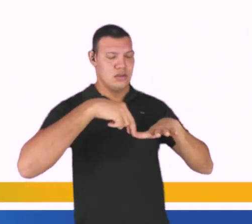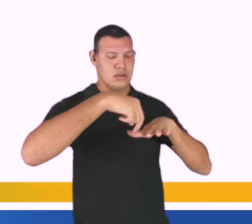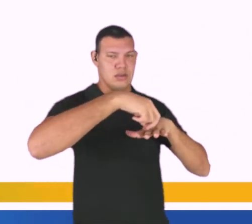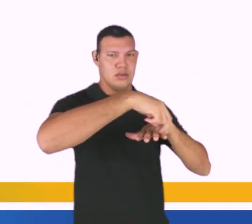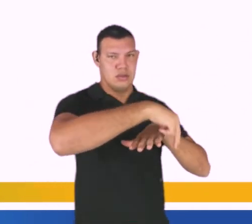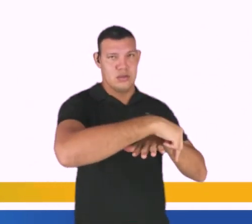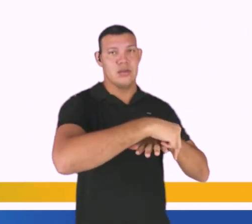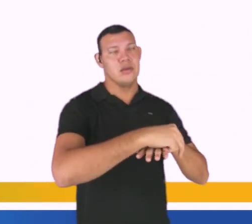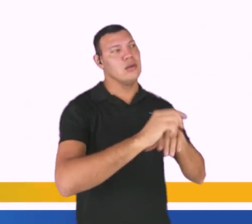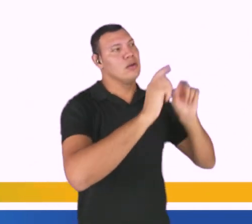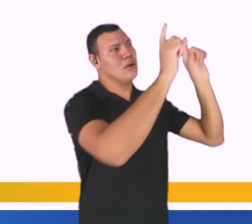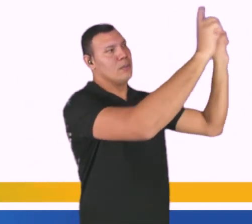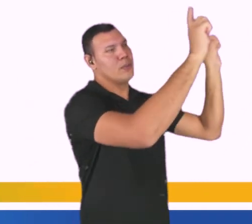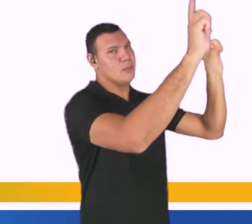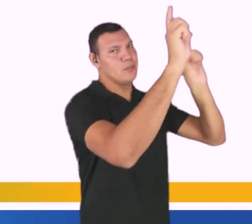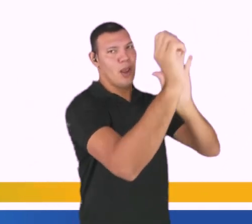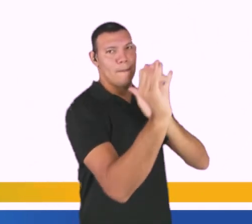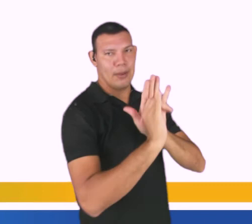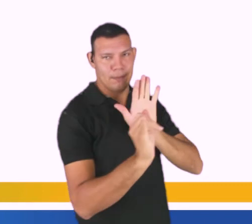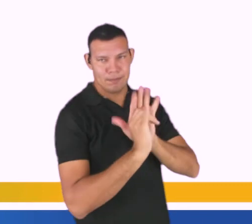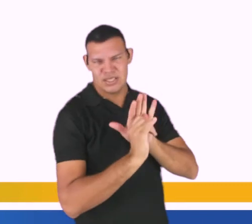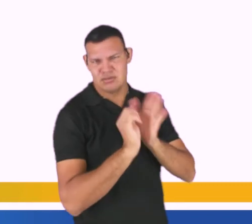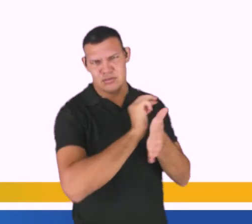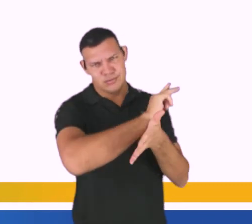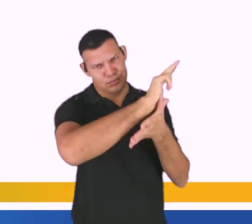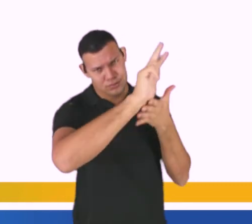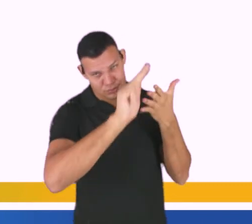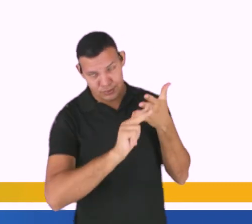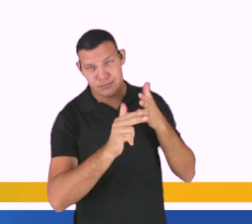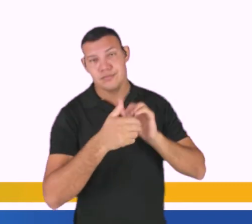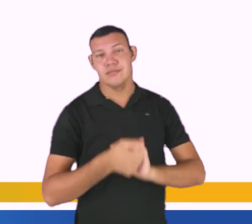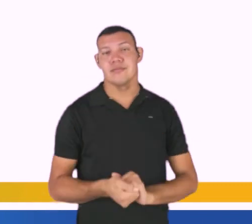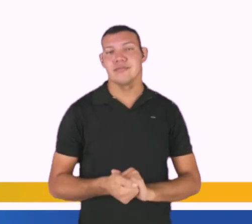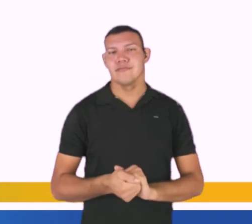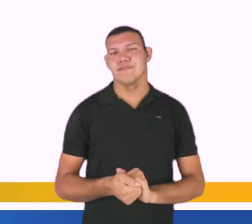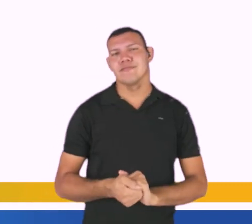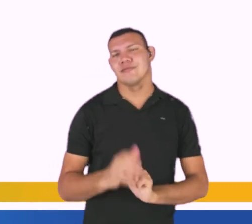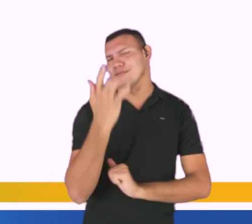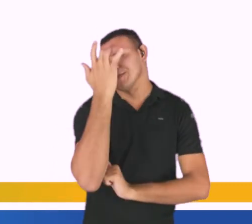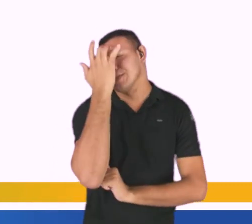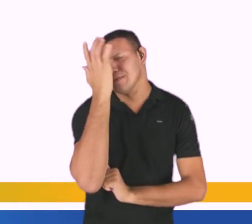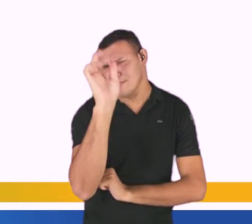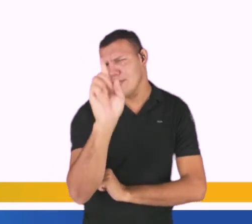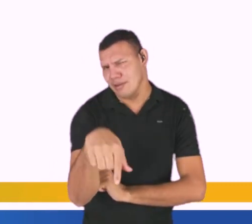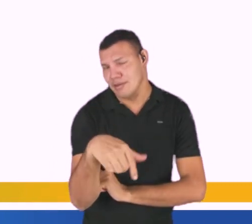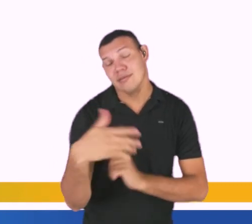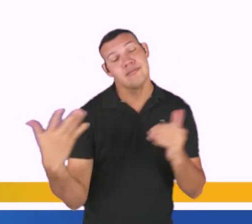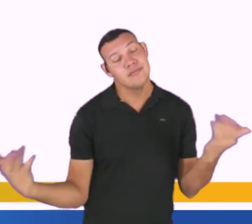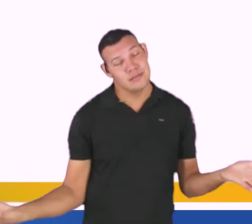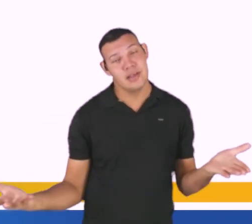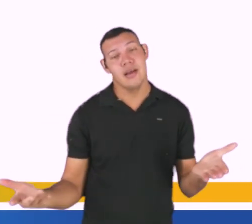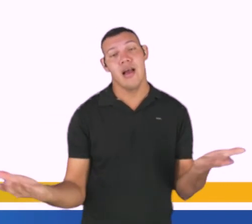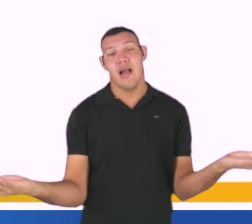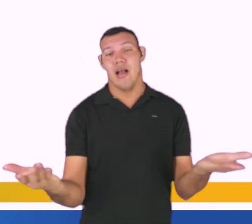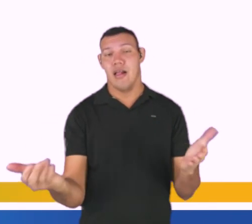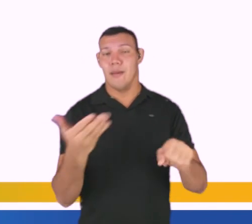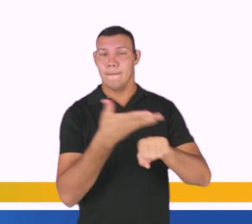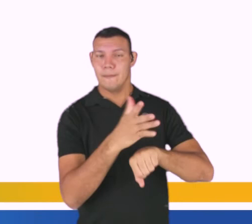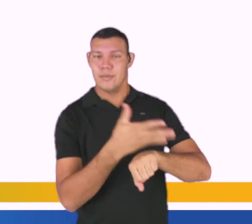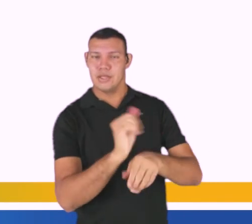pedestres, placas, identificação, entre outras coisas. Fácil de entender, não é? Então, vamos exercitar